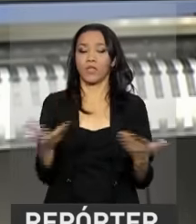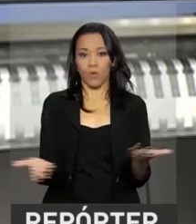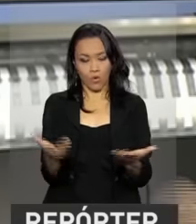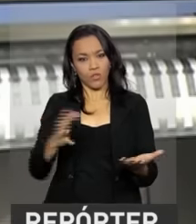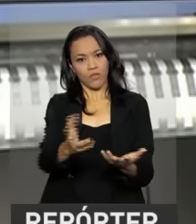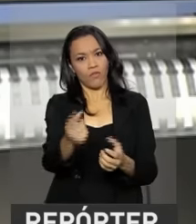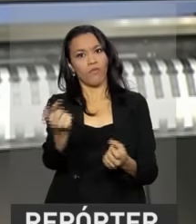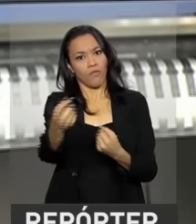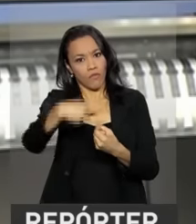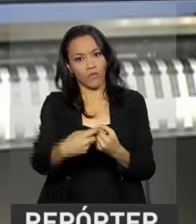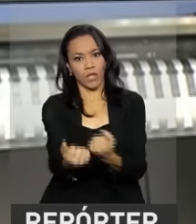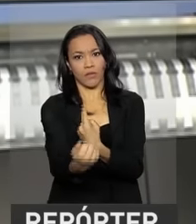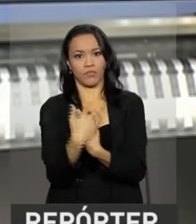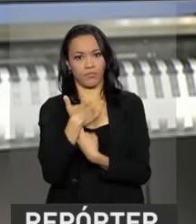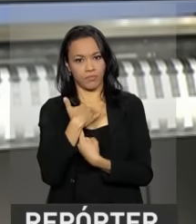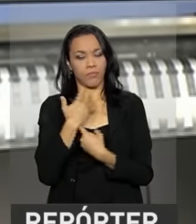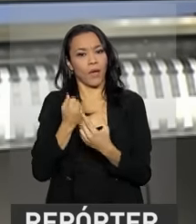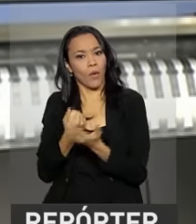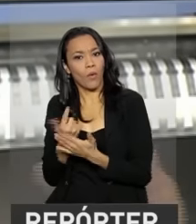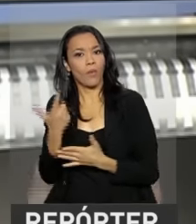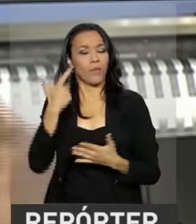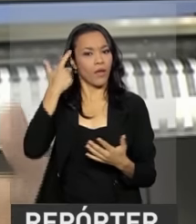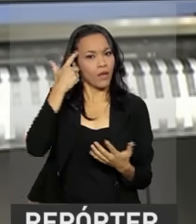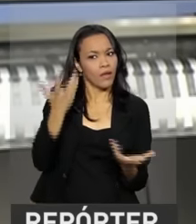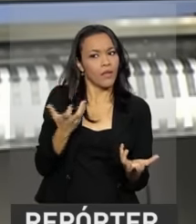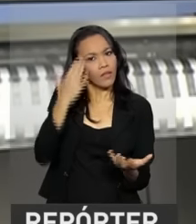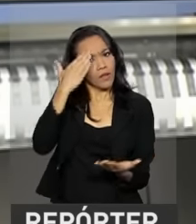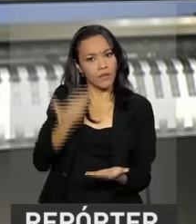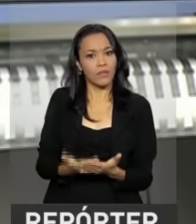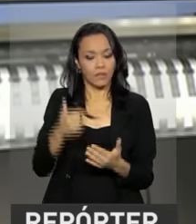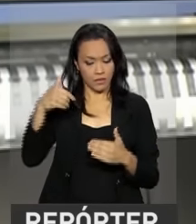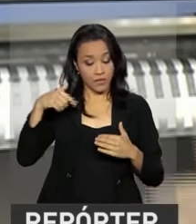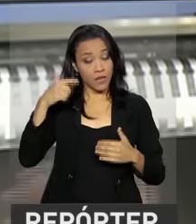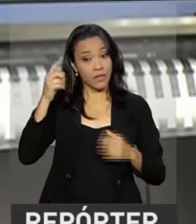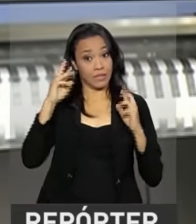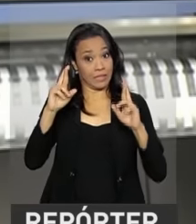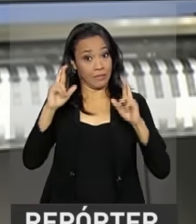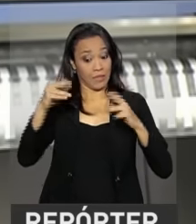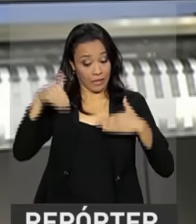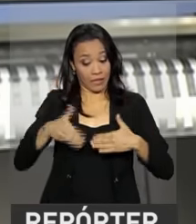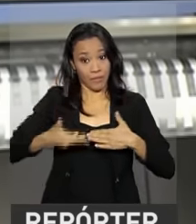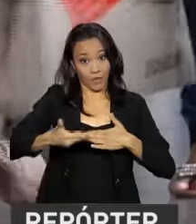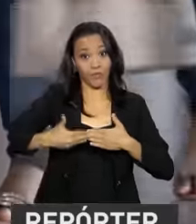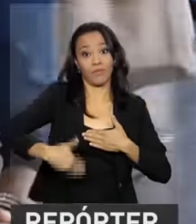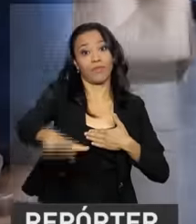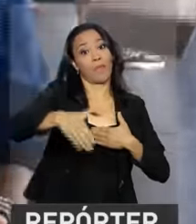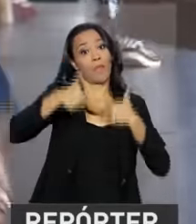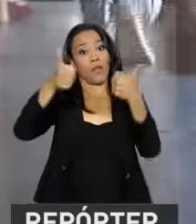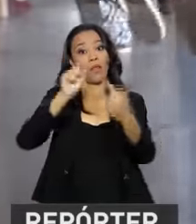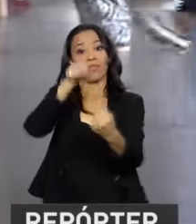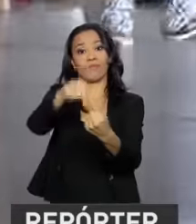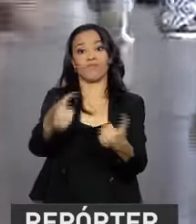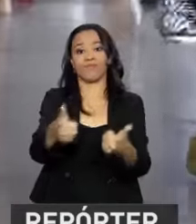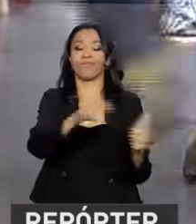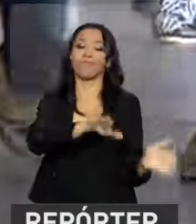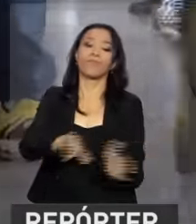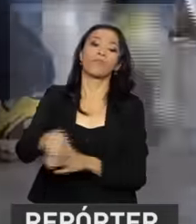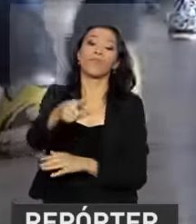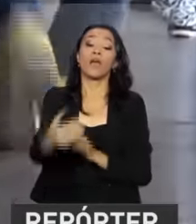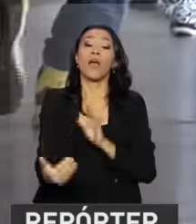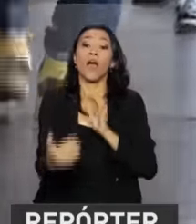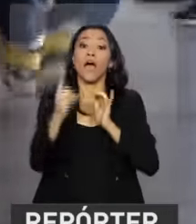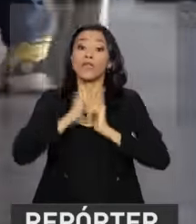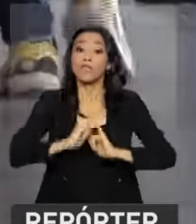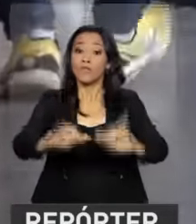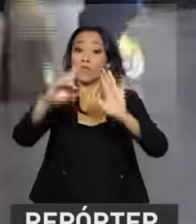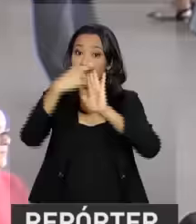voltaram a nos procurar e estão investindo e acreditamos que agora, daqui para frente, a tendência é melhorar ainda mais. Os dados são do último levantamento